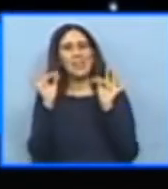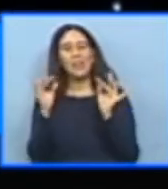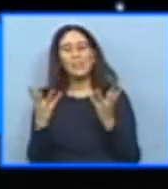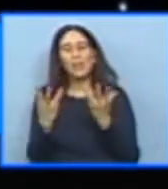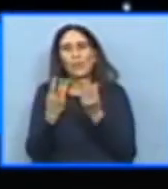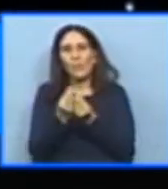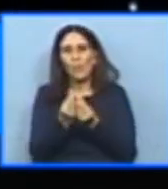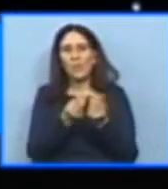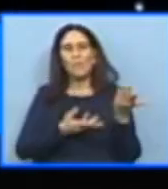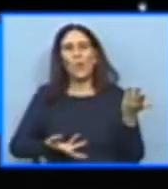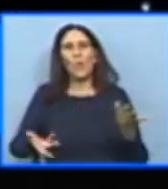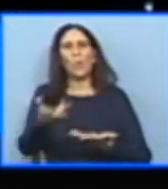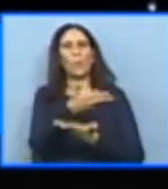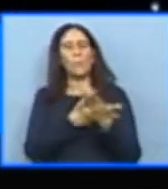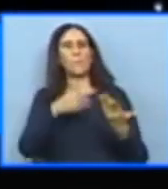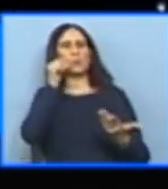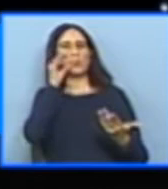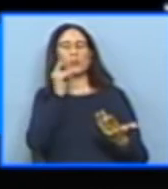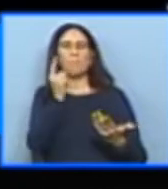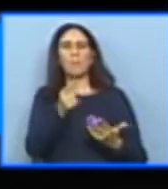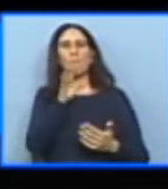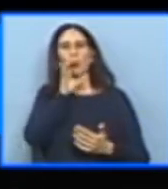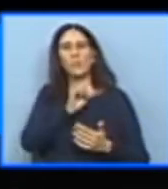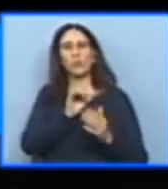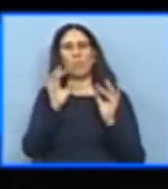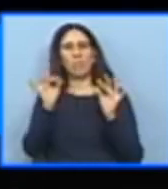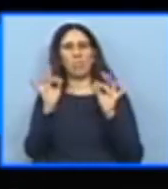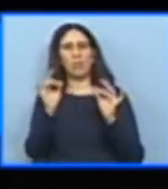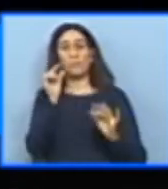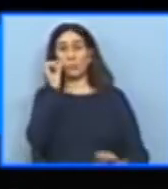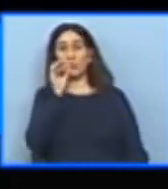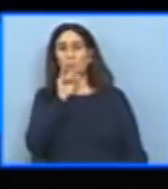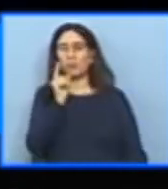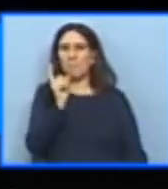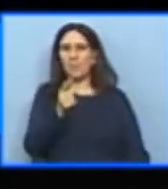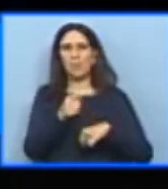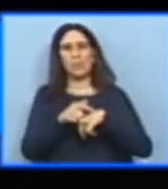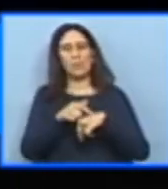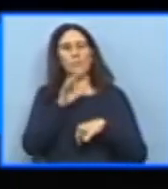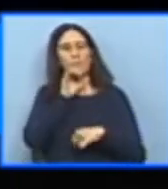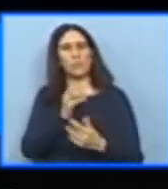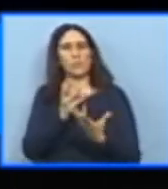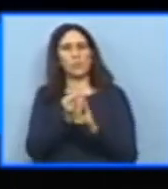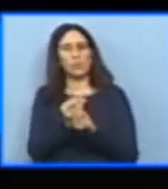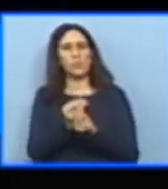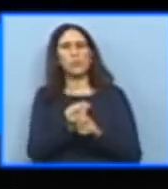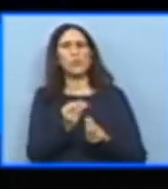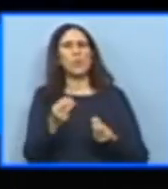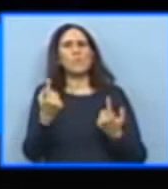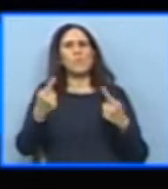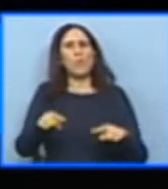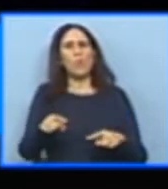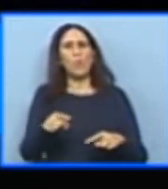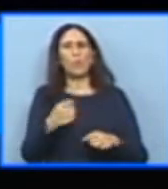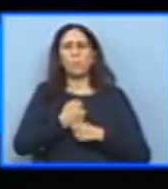é interagir. E os pais têm de brincar com os filhos. Os pais têm de ter tempo para os filhos. Não podem estar só a olhar